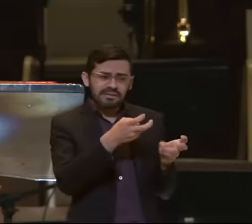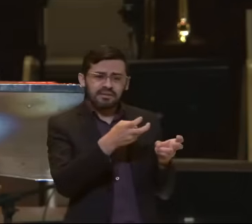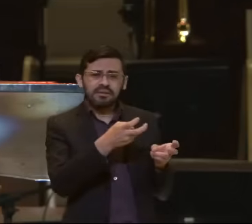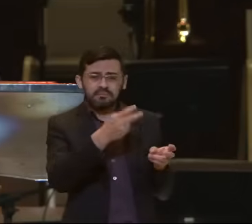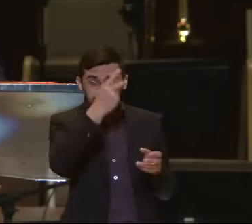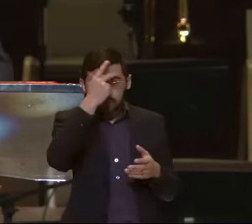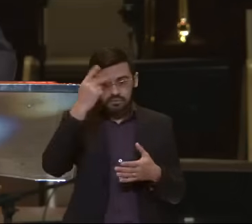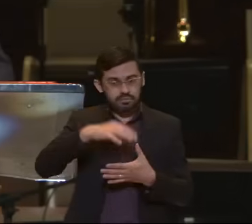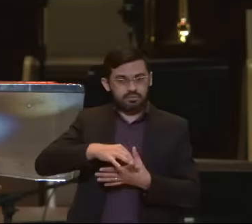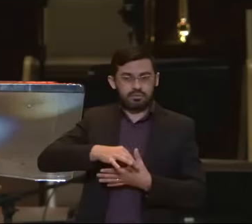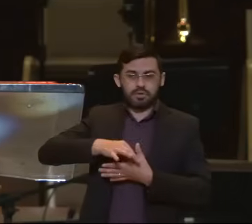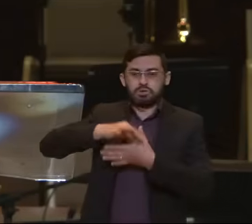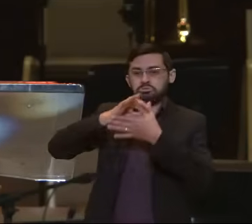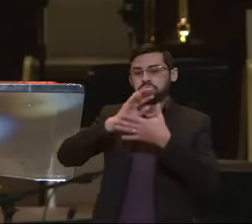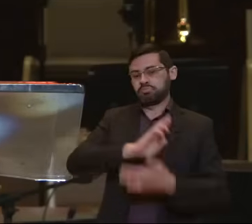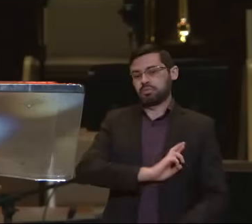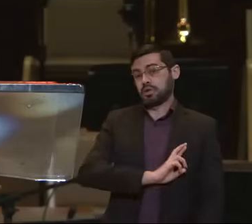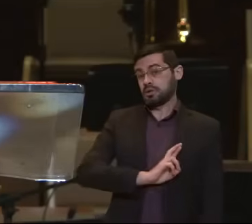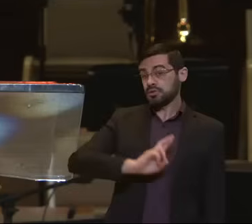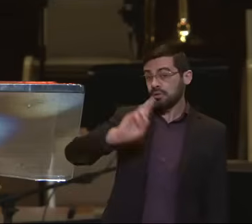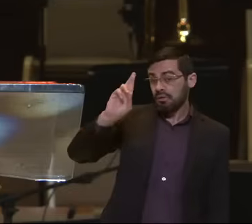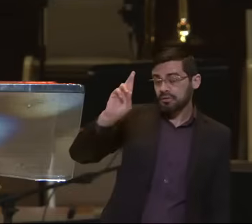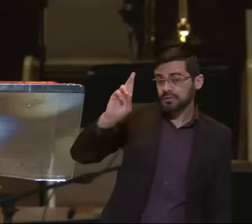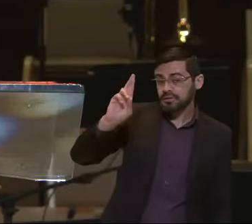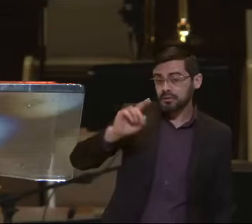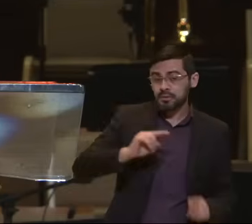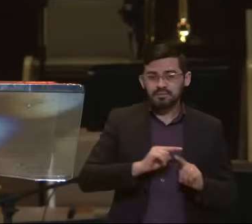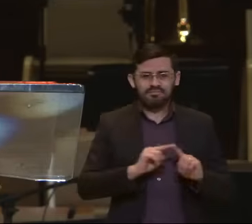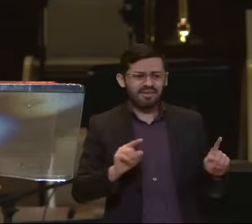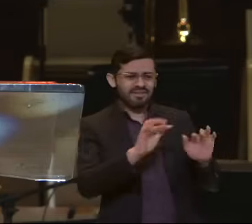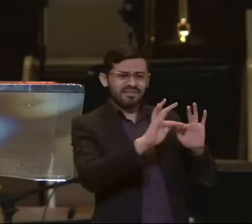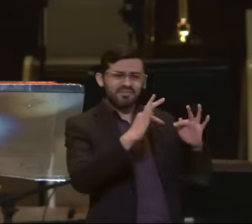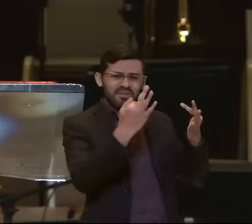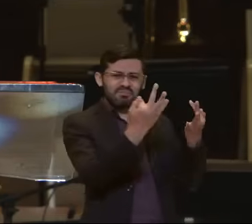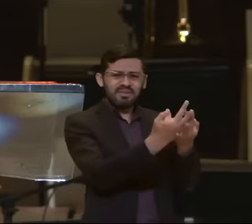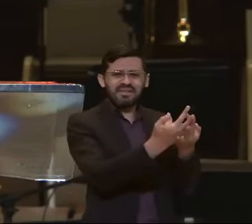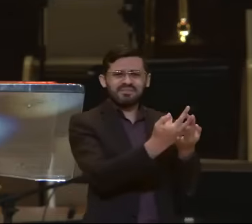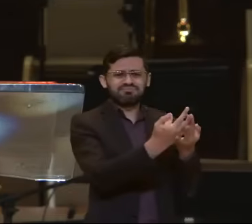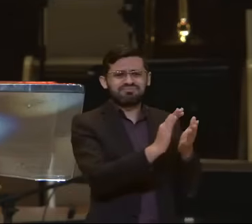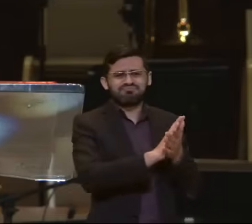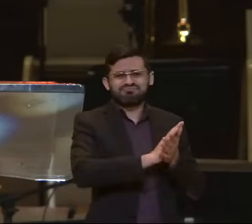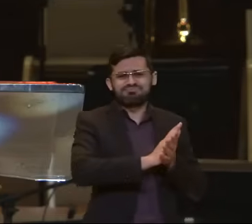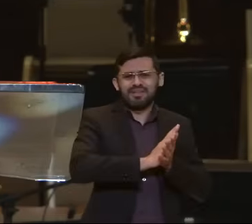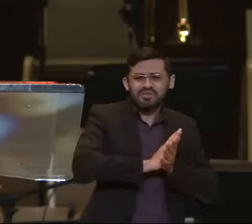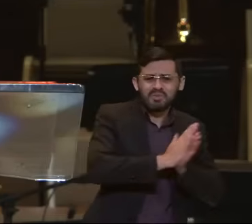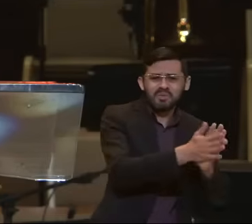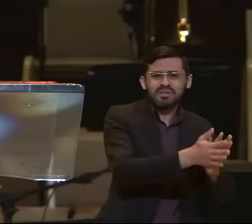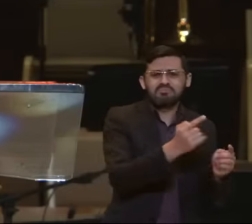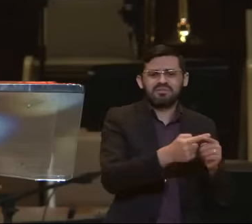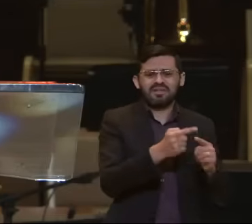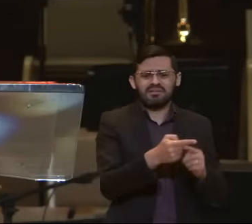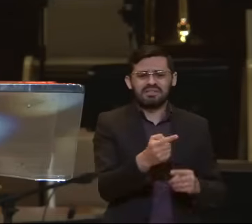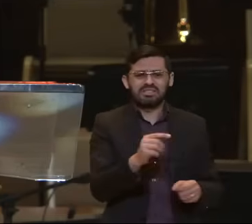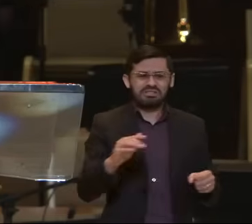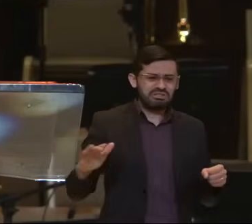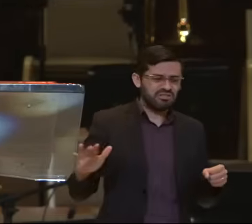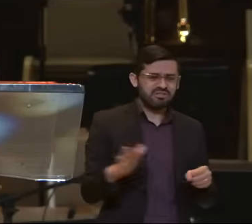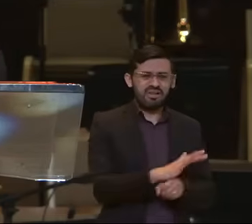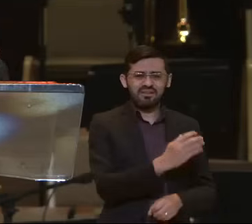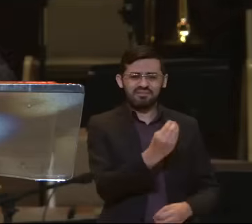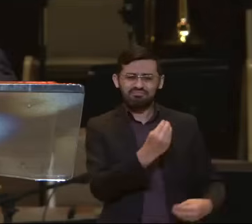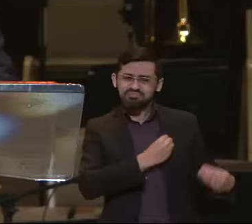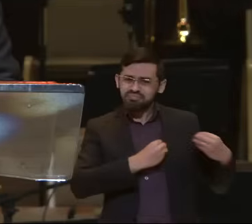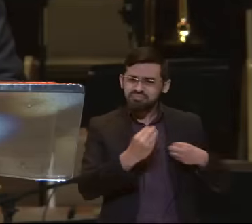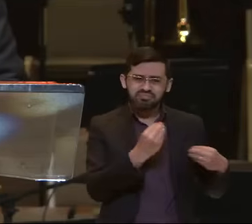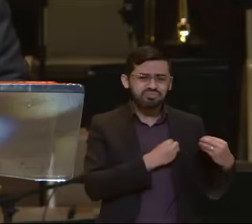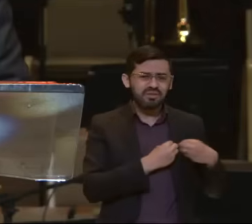líderes, não é, religiosos, mas a família está tão arrebentada por pecados, por coisas ruins